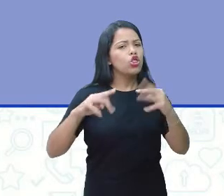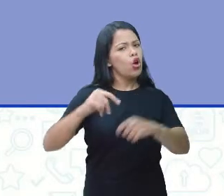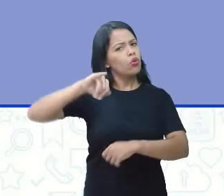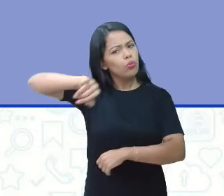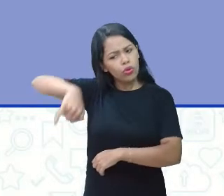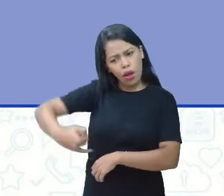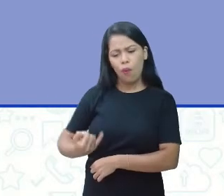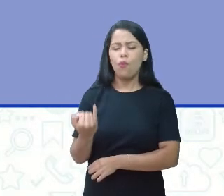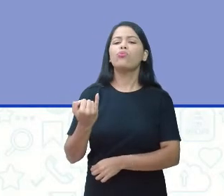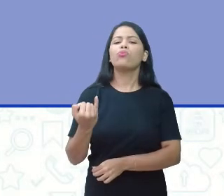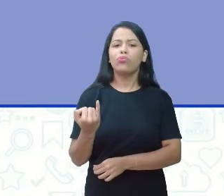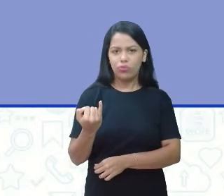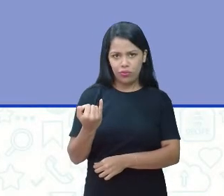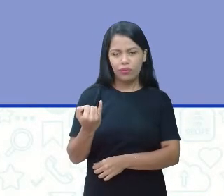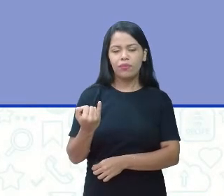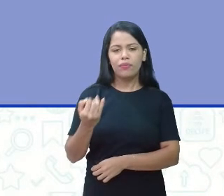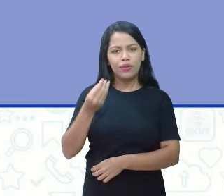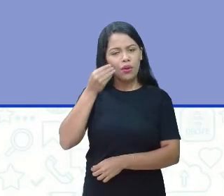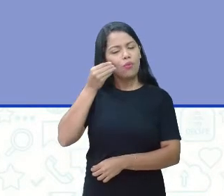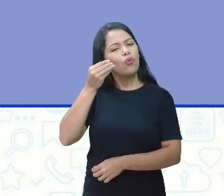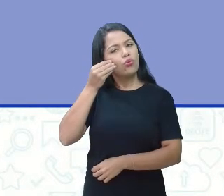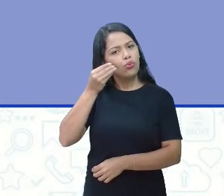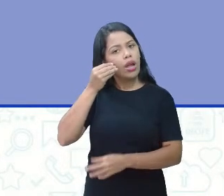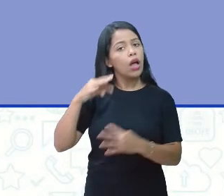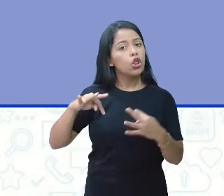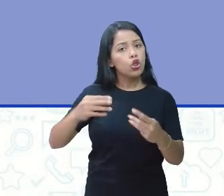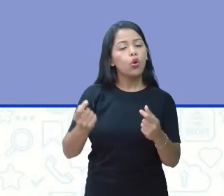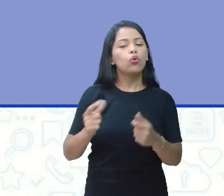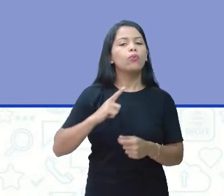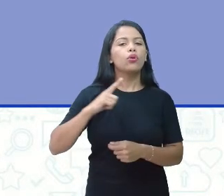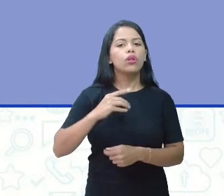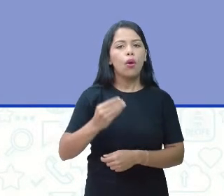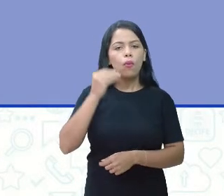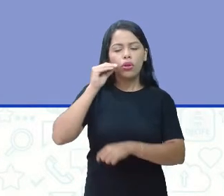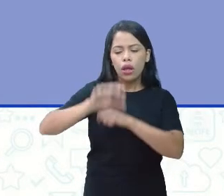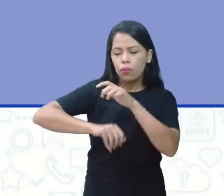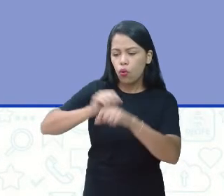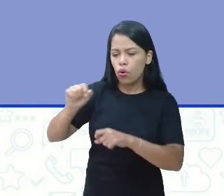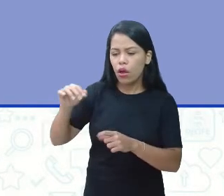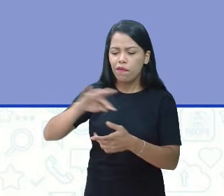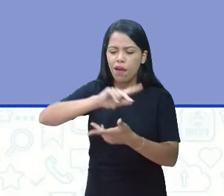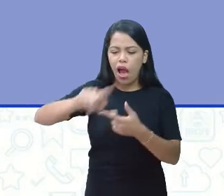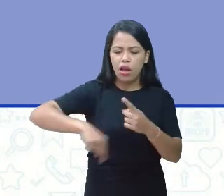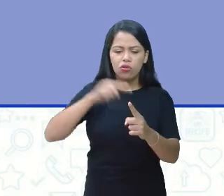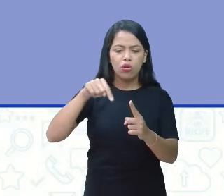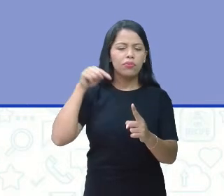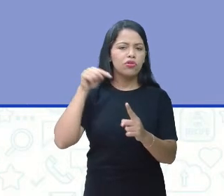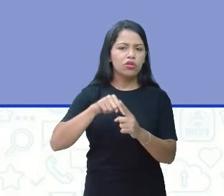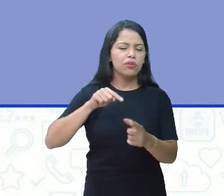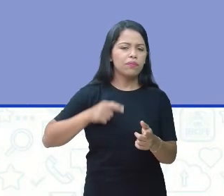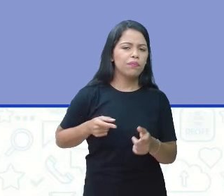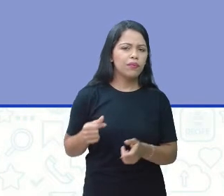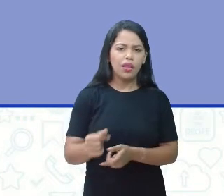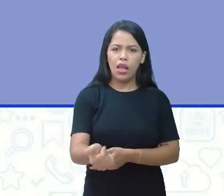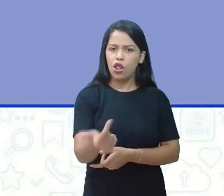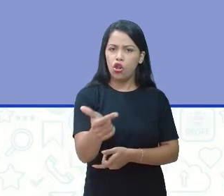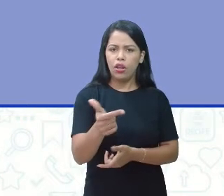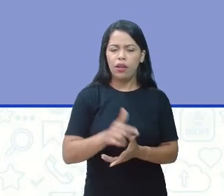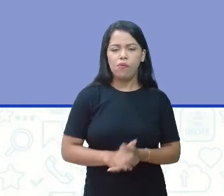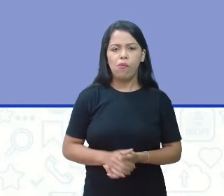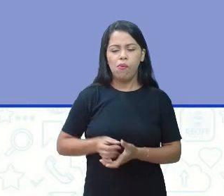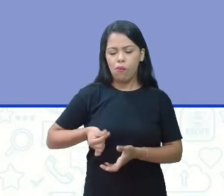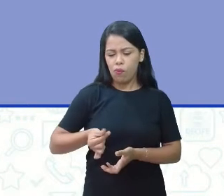estão aí envolvidos, e na busca de infinitos objetivos. Eu vou dizer infinitos objetivos porque à medida que a gente